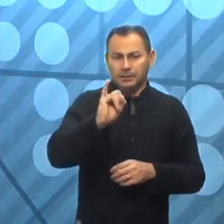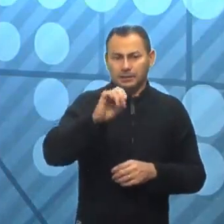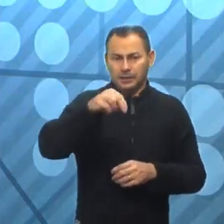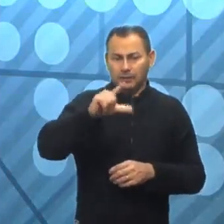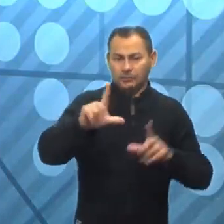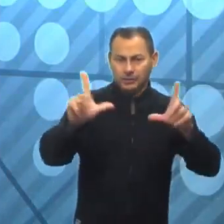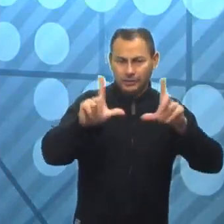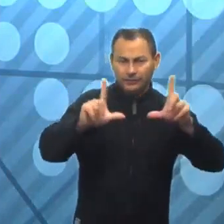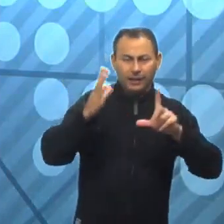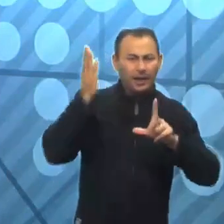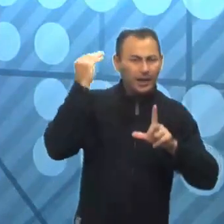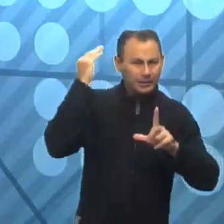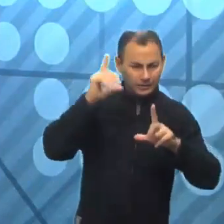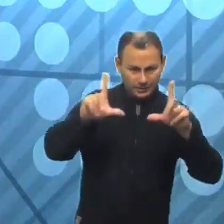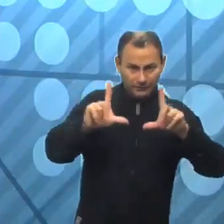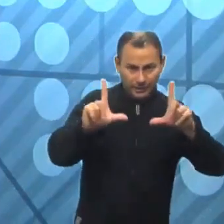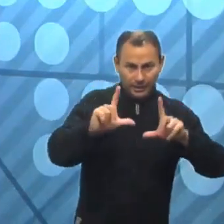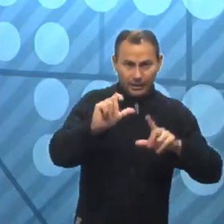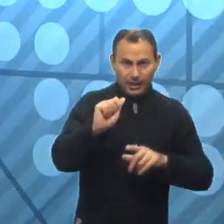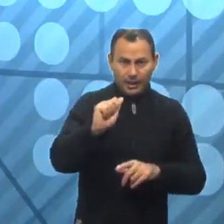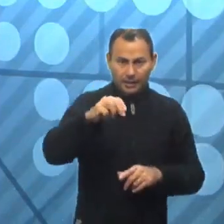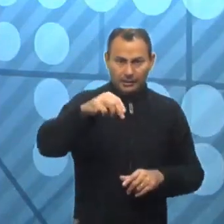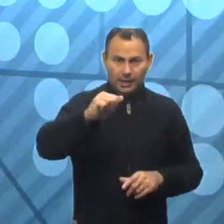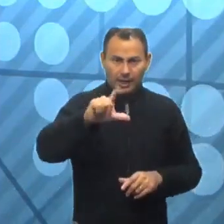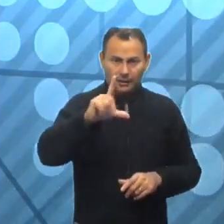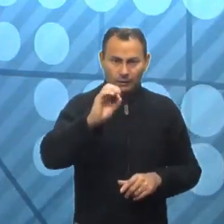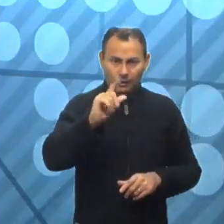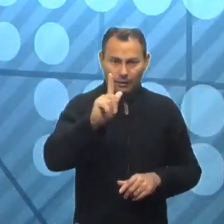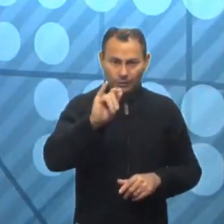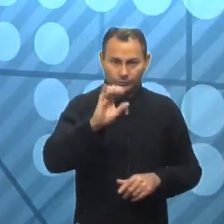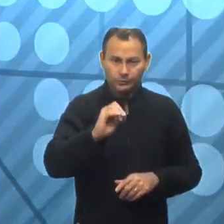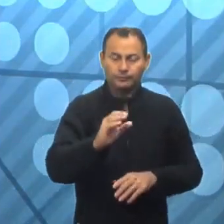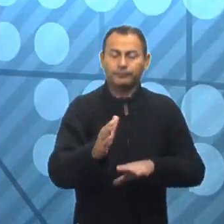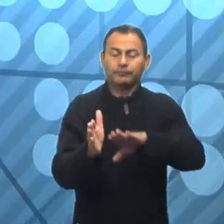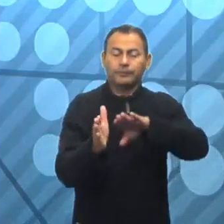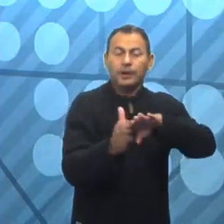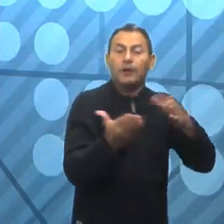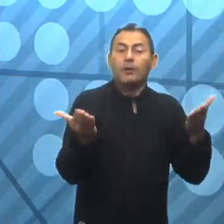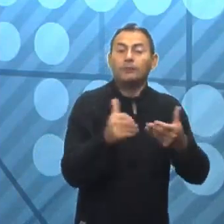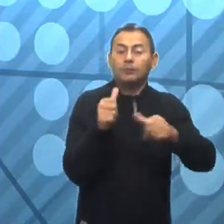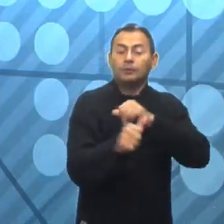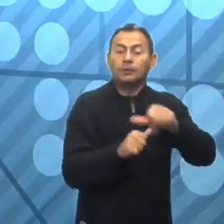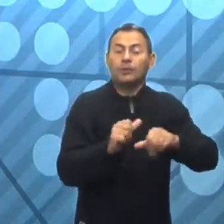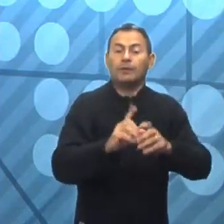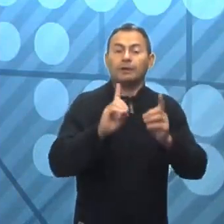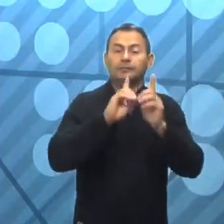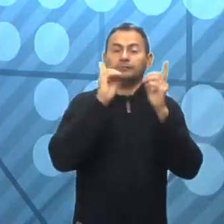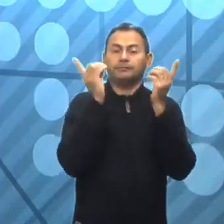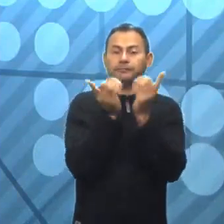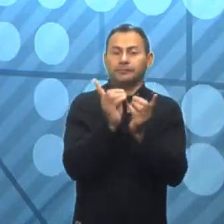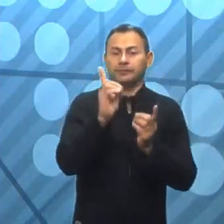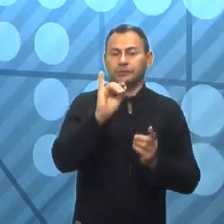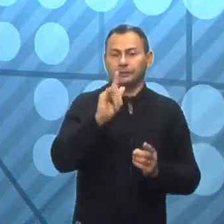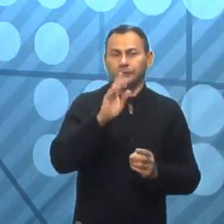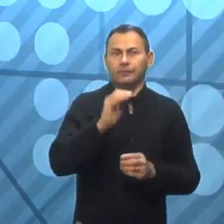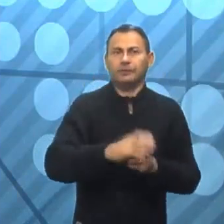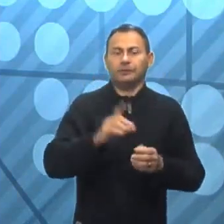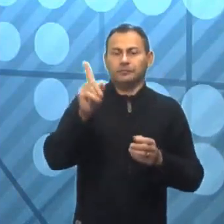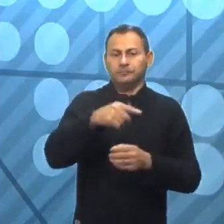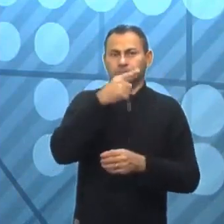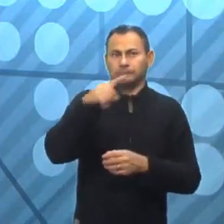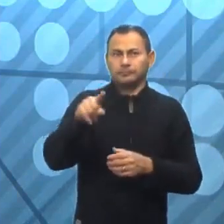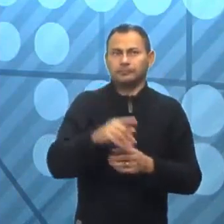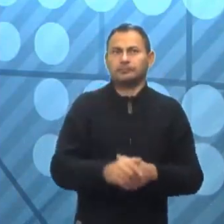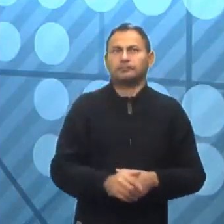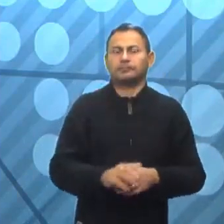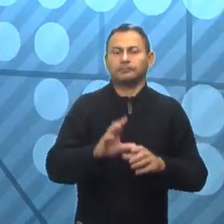TV, que antigamente era analógico, hoje em dia já foi mudado para digital. A TV analógica ela foi extinta